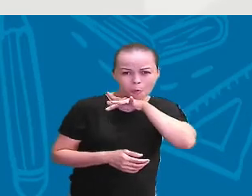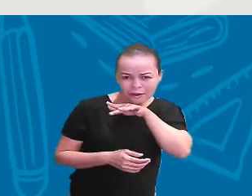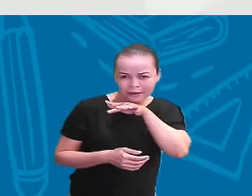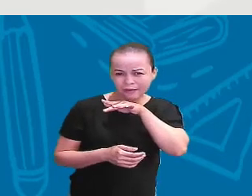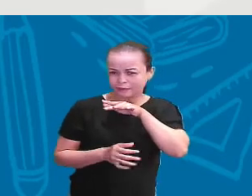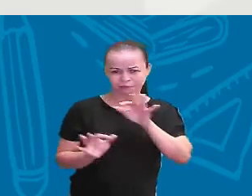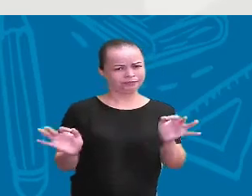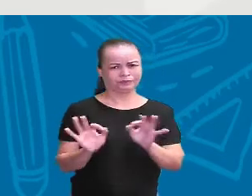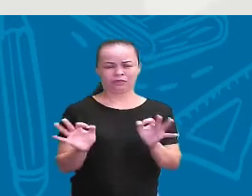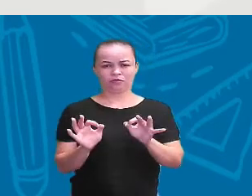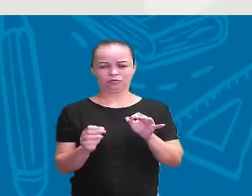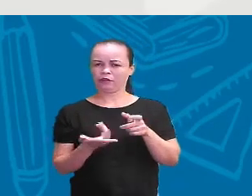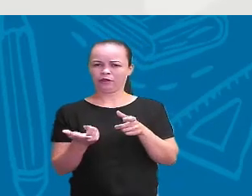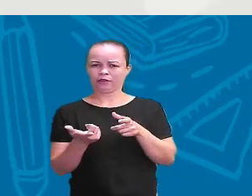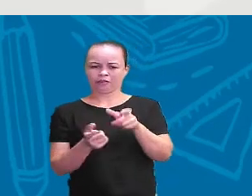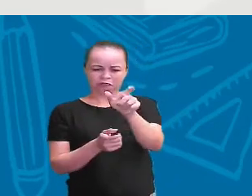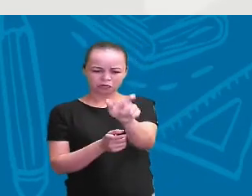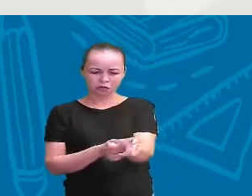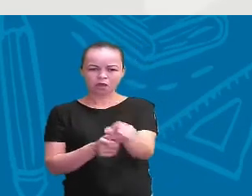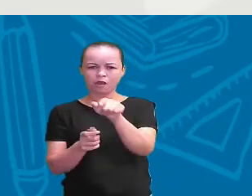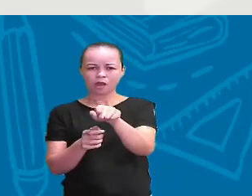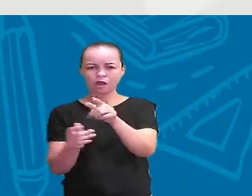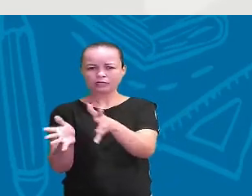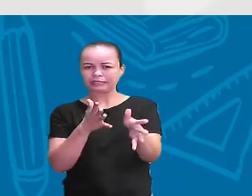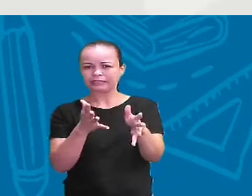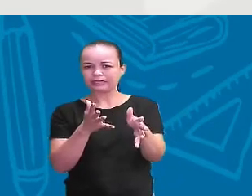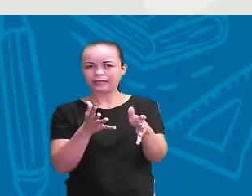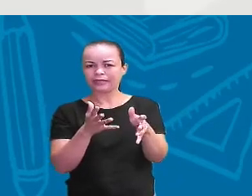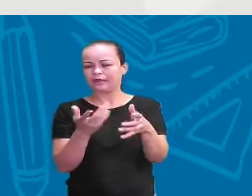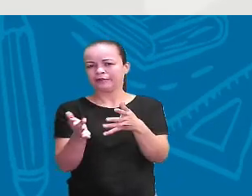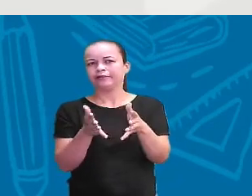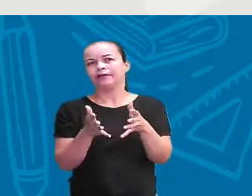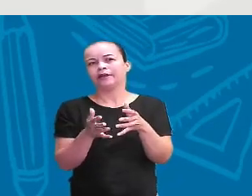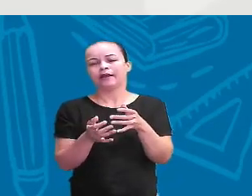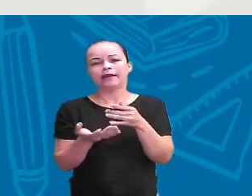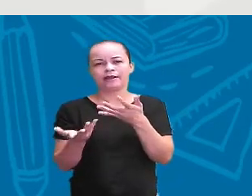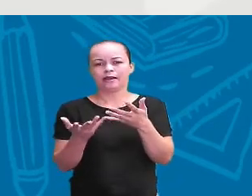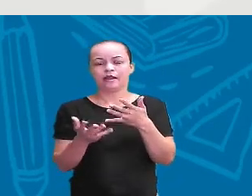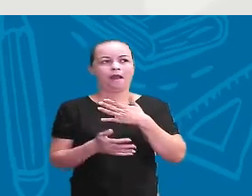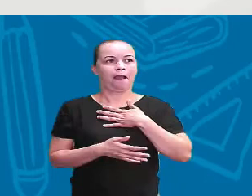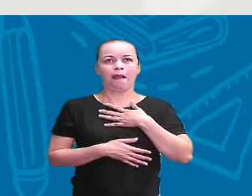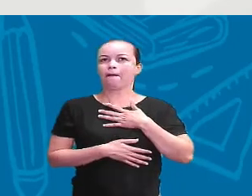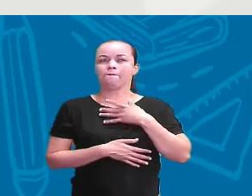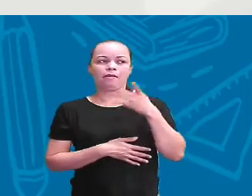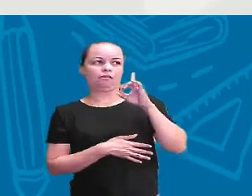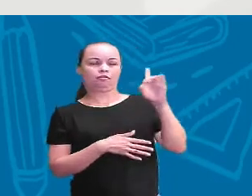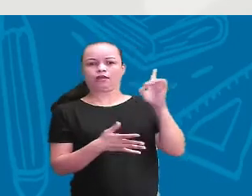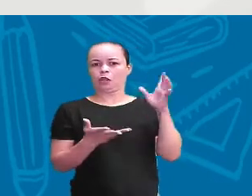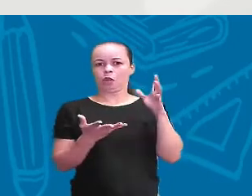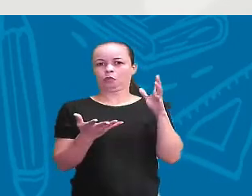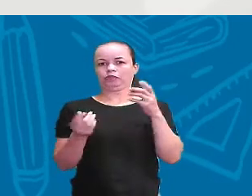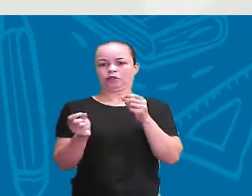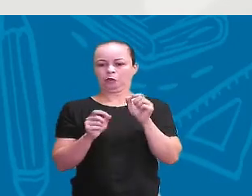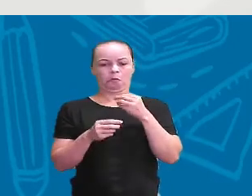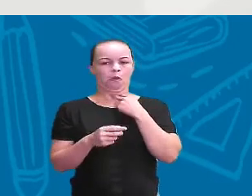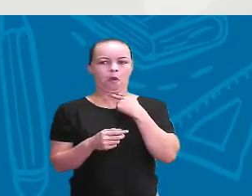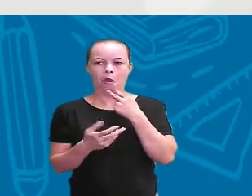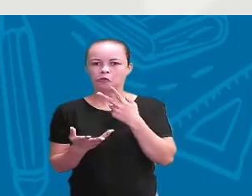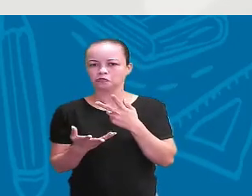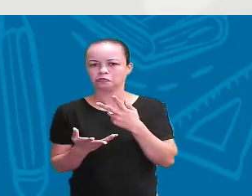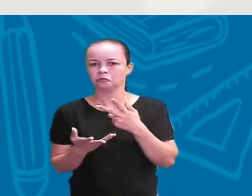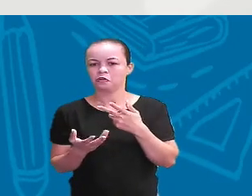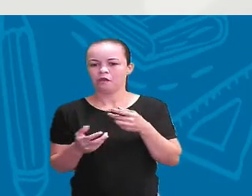Você, né, nem vai cair a mão de ninguém. Não é uma atitude que, meu Deus, é coisa do outro mundo. Você pegar uma